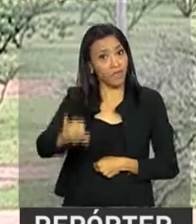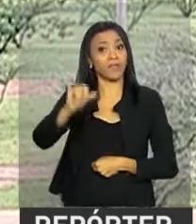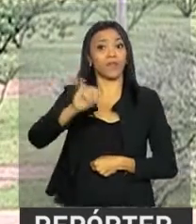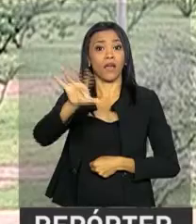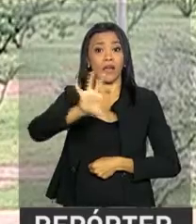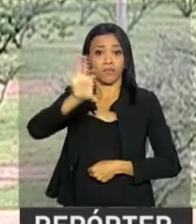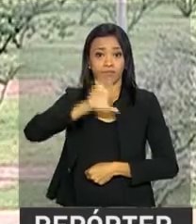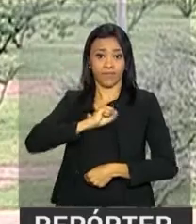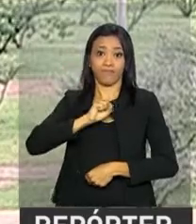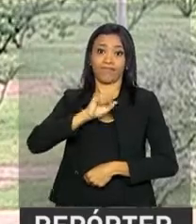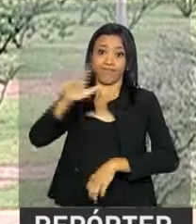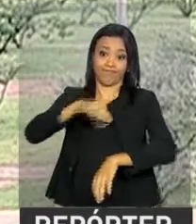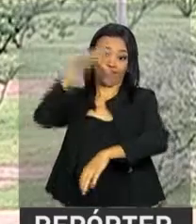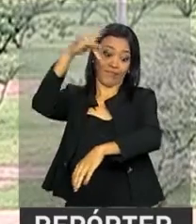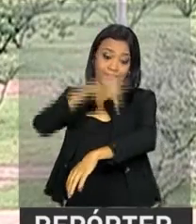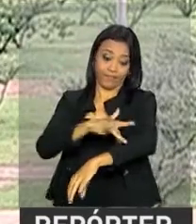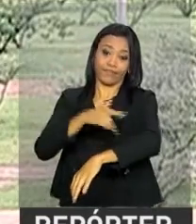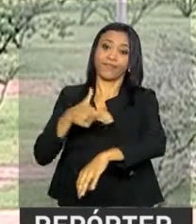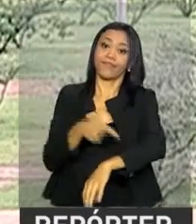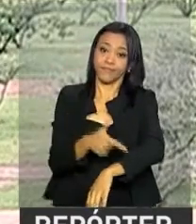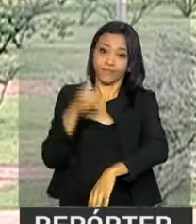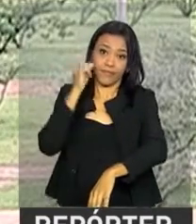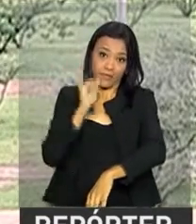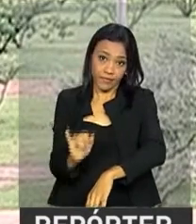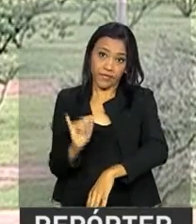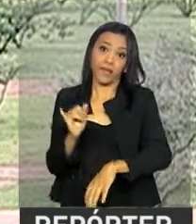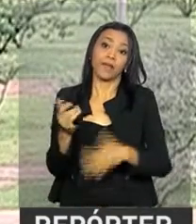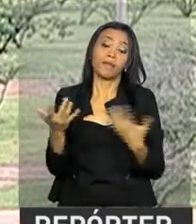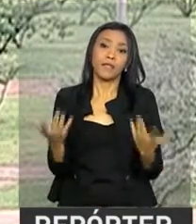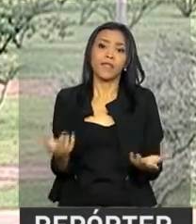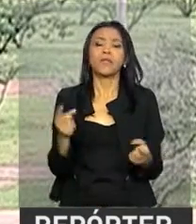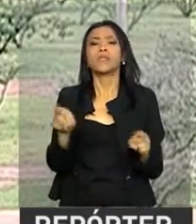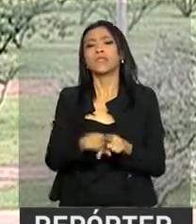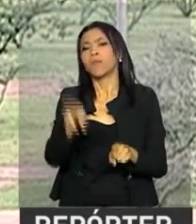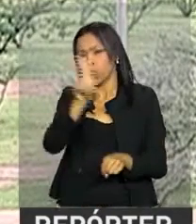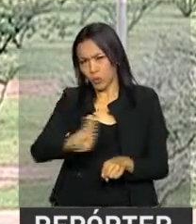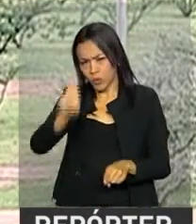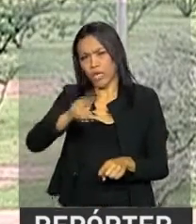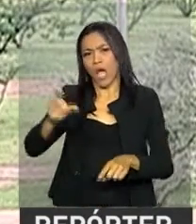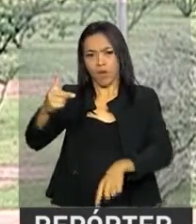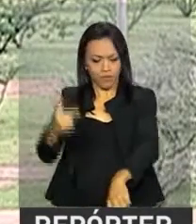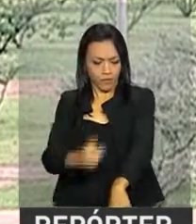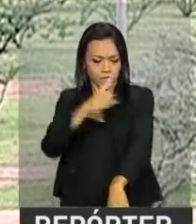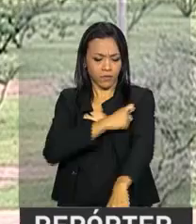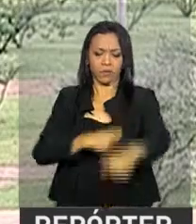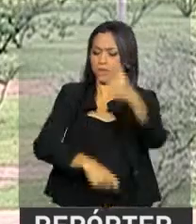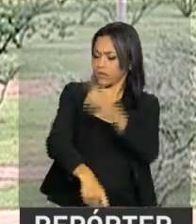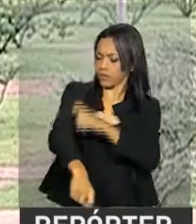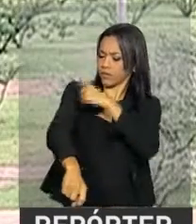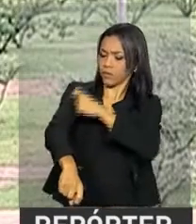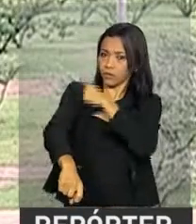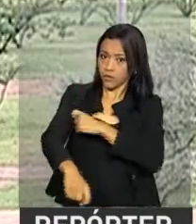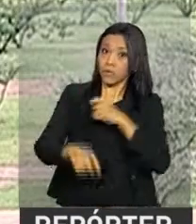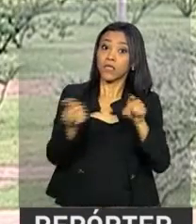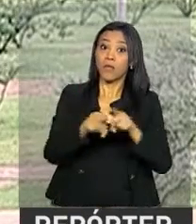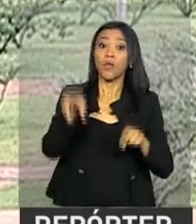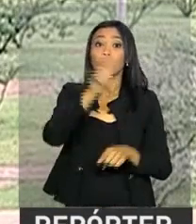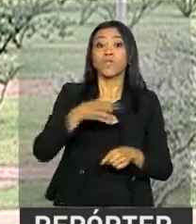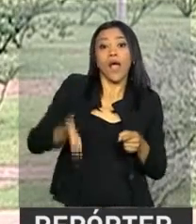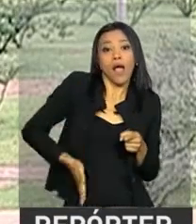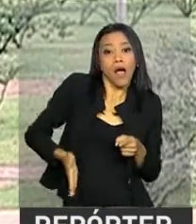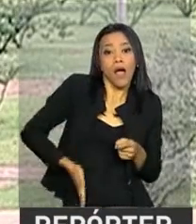o contato com o mosquito Aedes aegypti, além do uso de repelentes, que é o uso de calças e